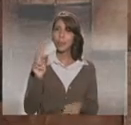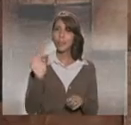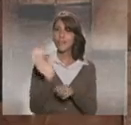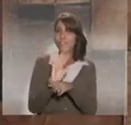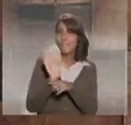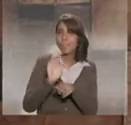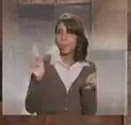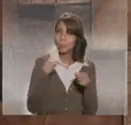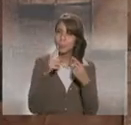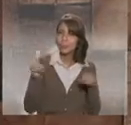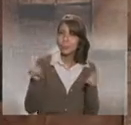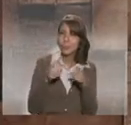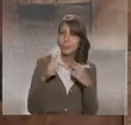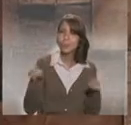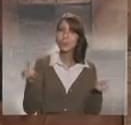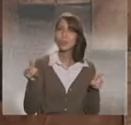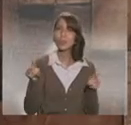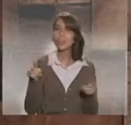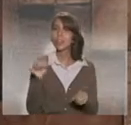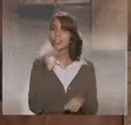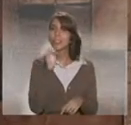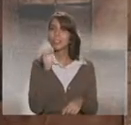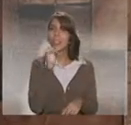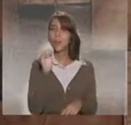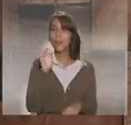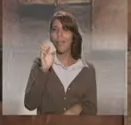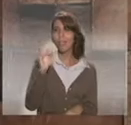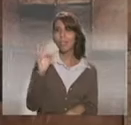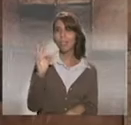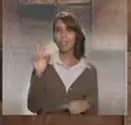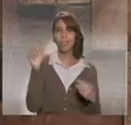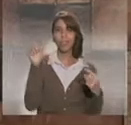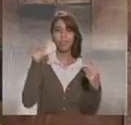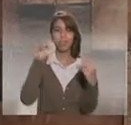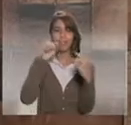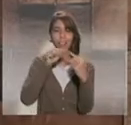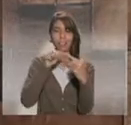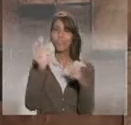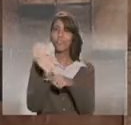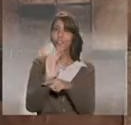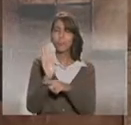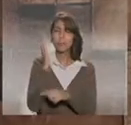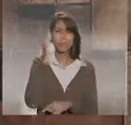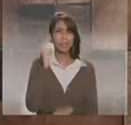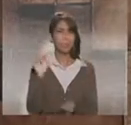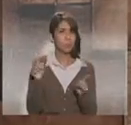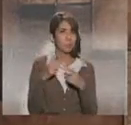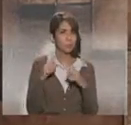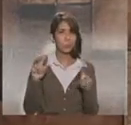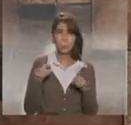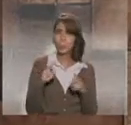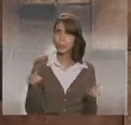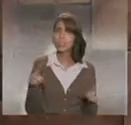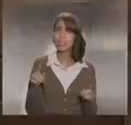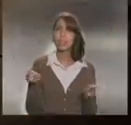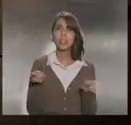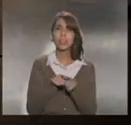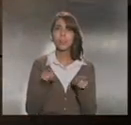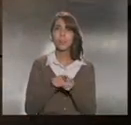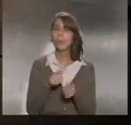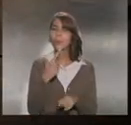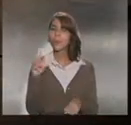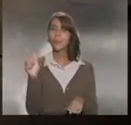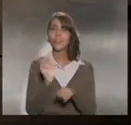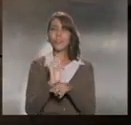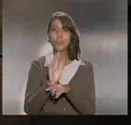me lembro muito da trilha do éter por exemplo que recebeu 100 de cor e salteado a trilha do mundo as três do joinville mas né o